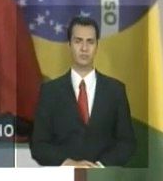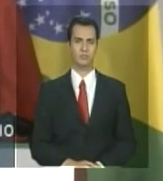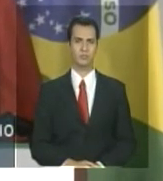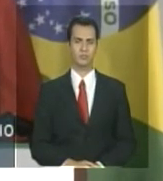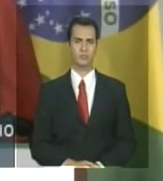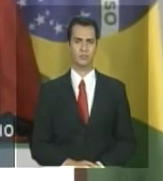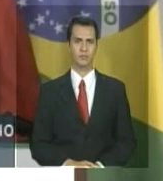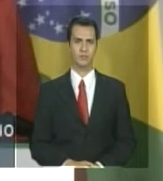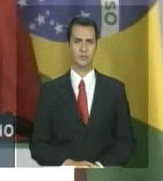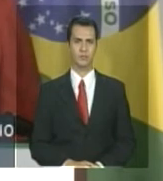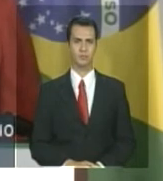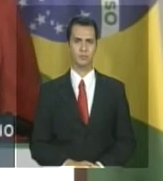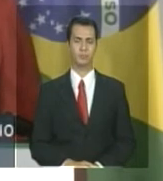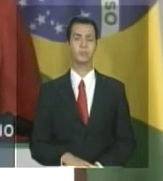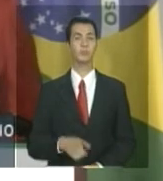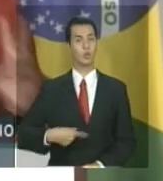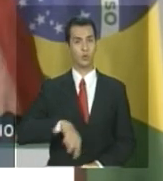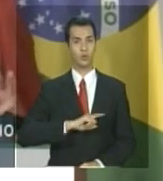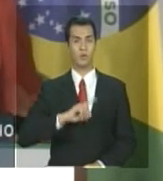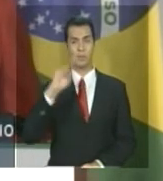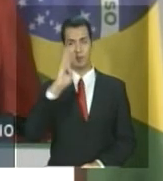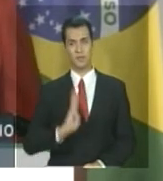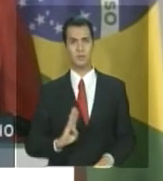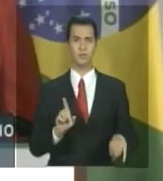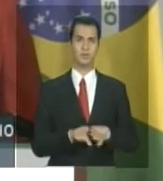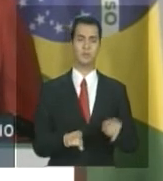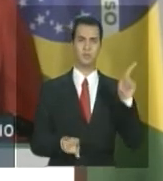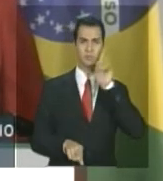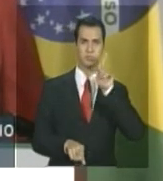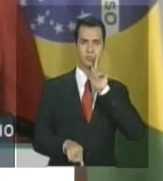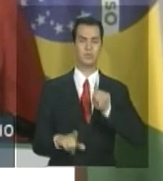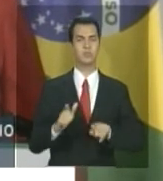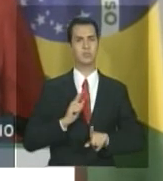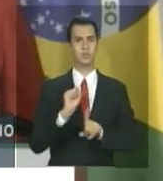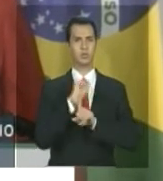Nós somos, Brasil e Estados Unidos, duas sociedades